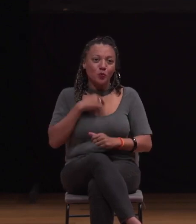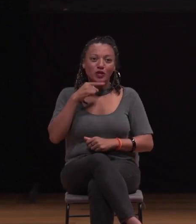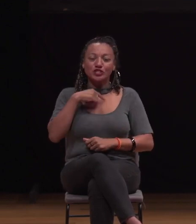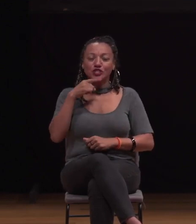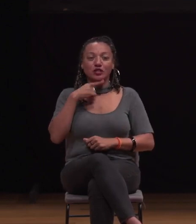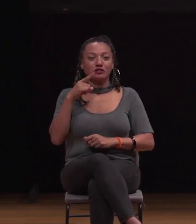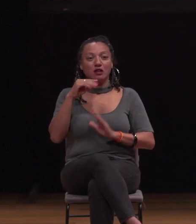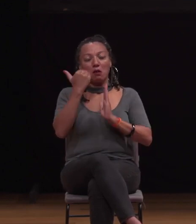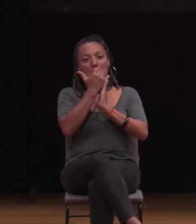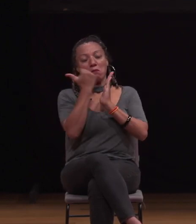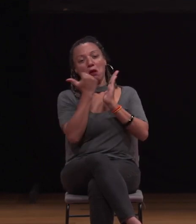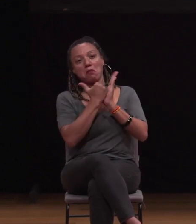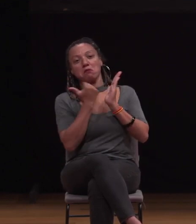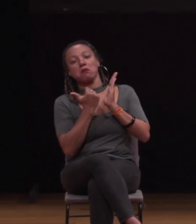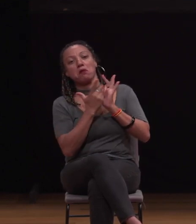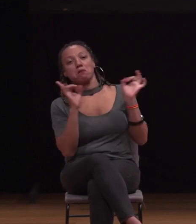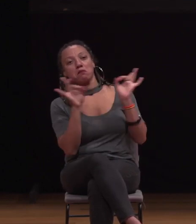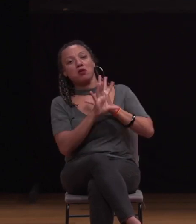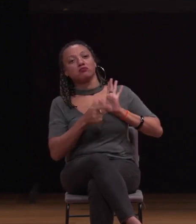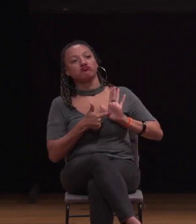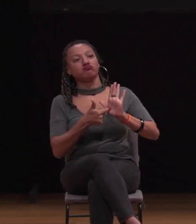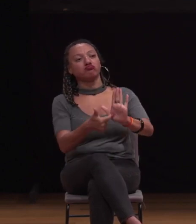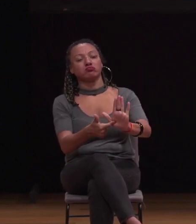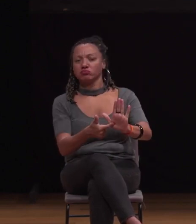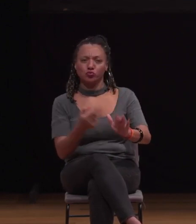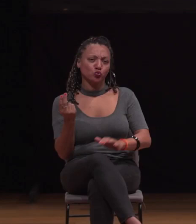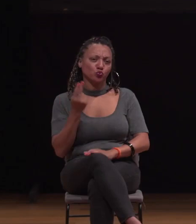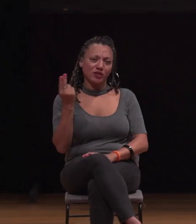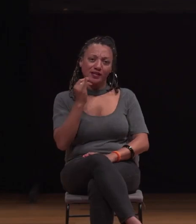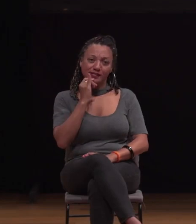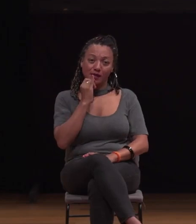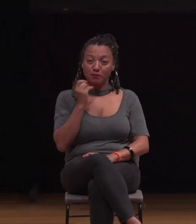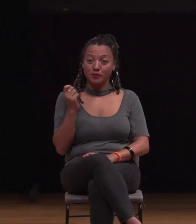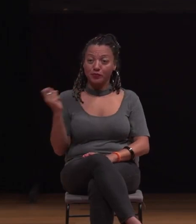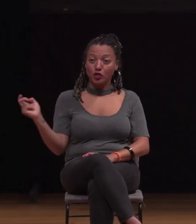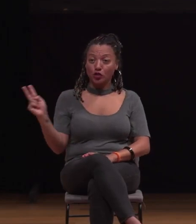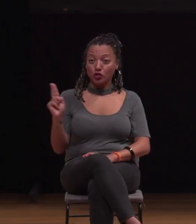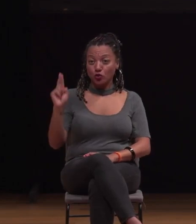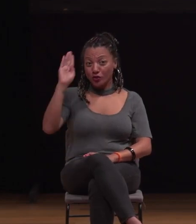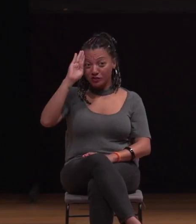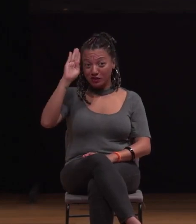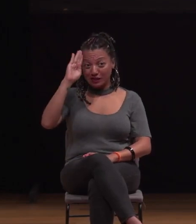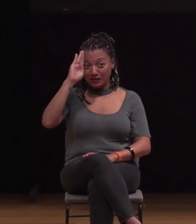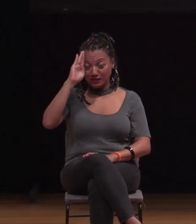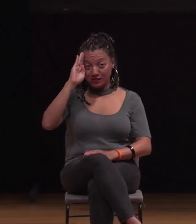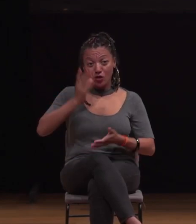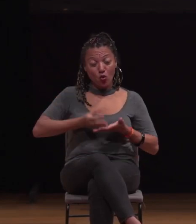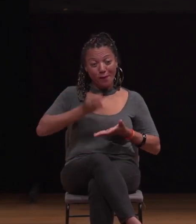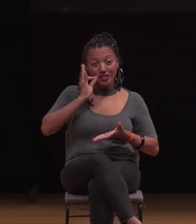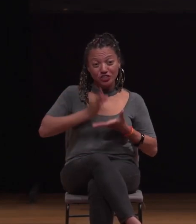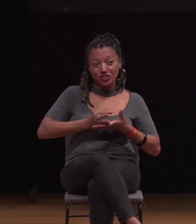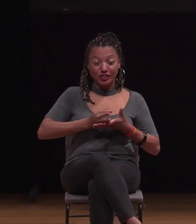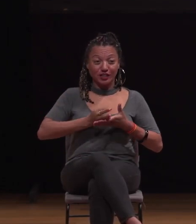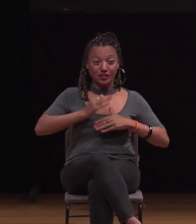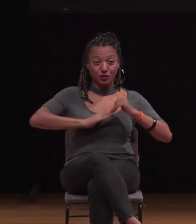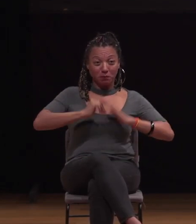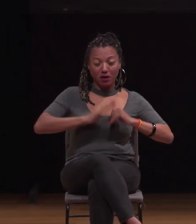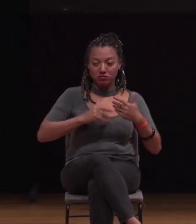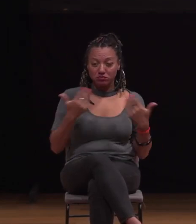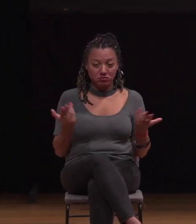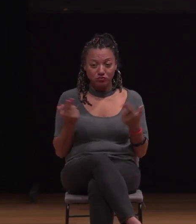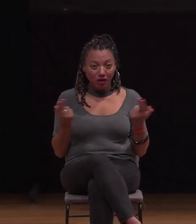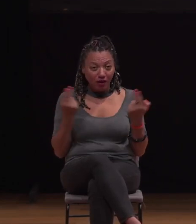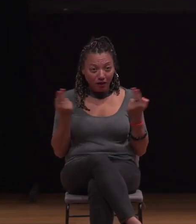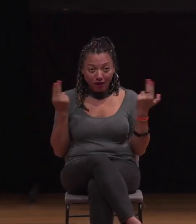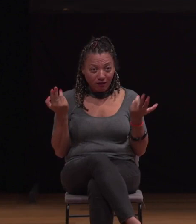plano, receita. Olha, junta 2 militantes, uma xícara de ação política. Não tem. Vamos